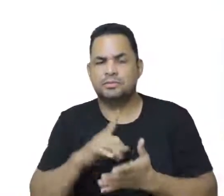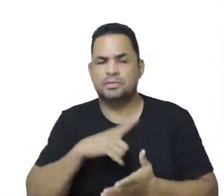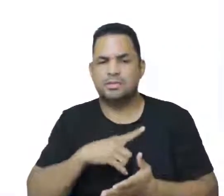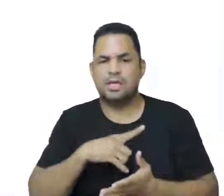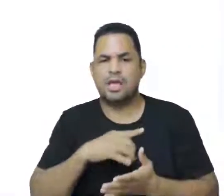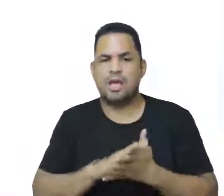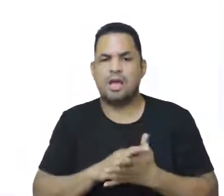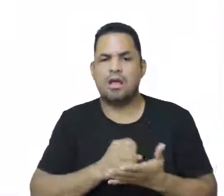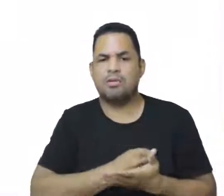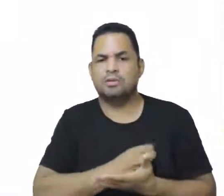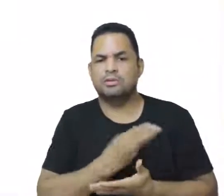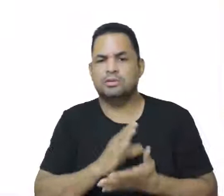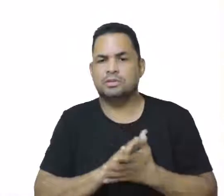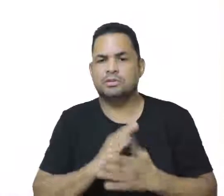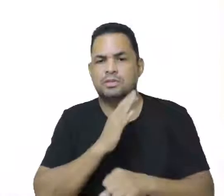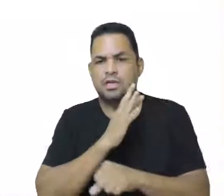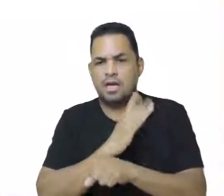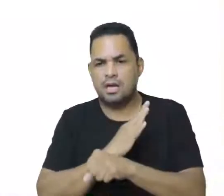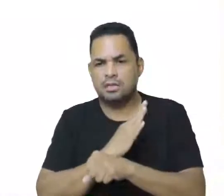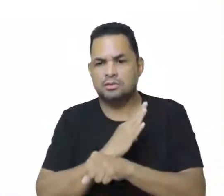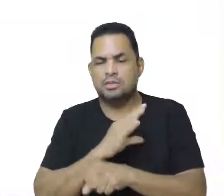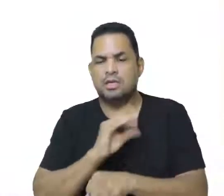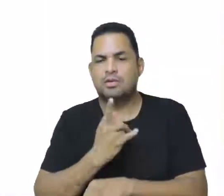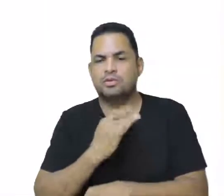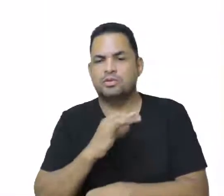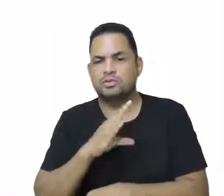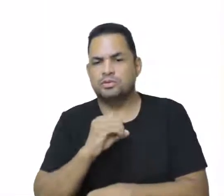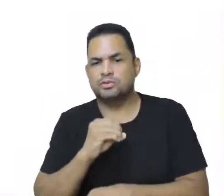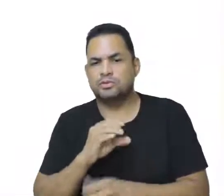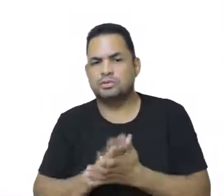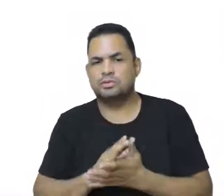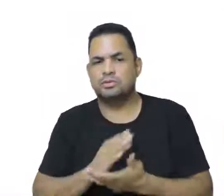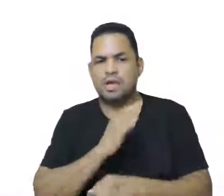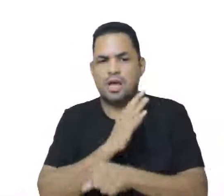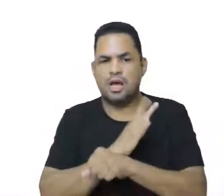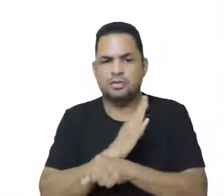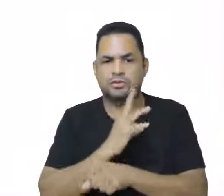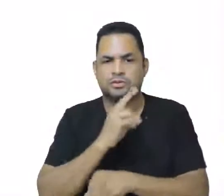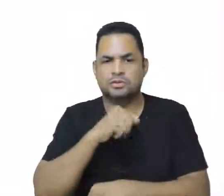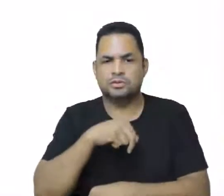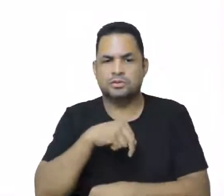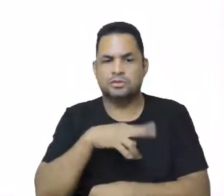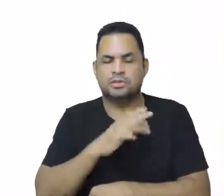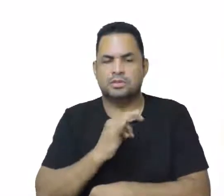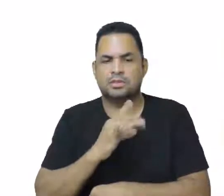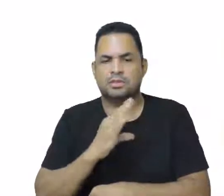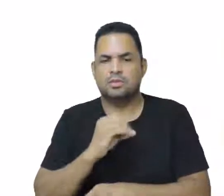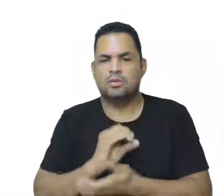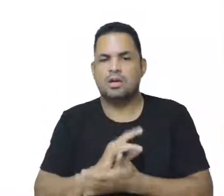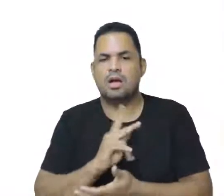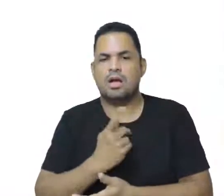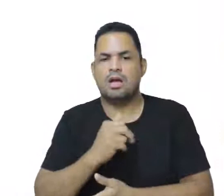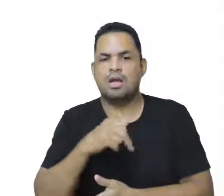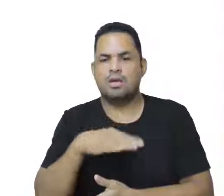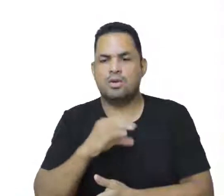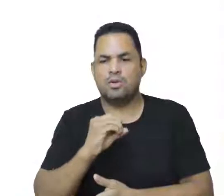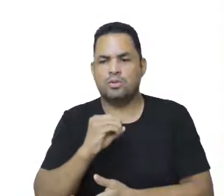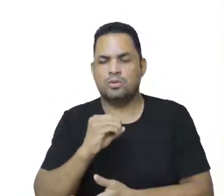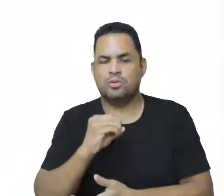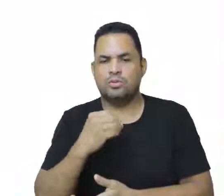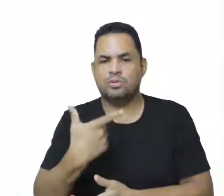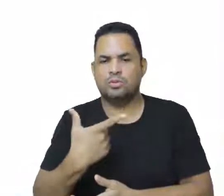de ácido sulfúrico, H2SO4, e de ácido nitrítico, HNO3. Portanto, vocês estão